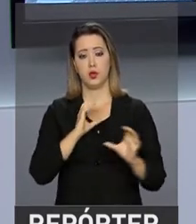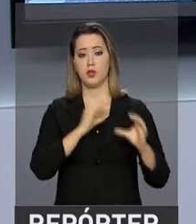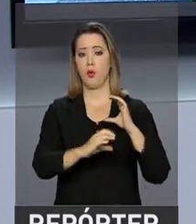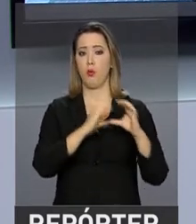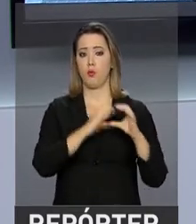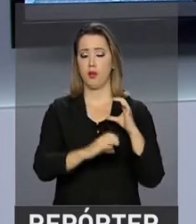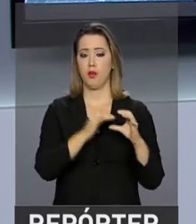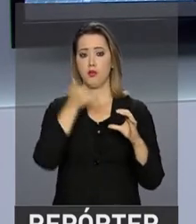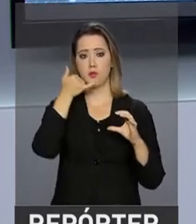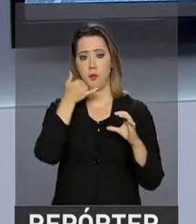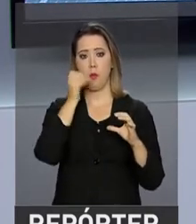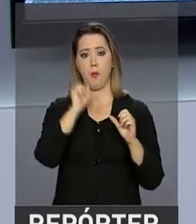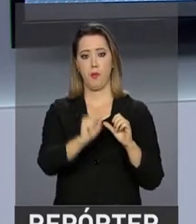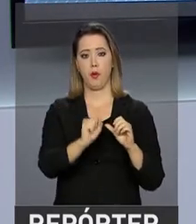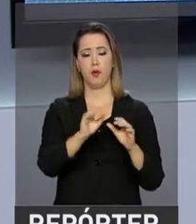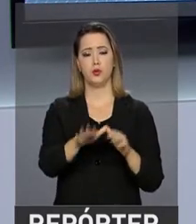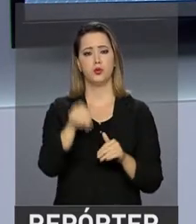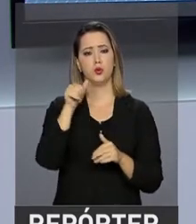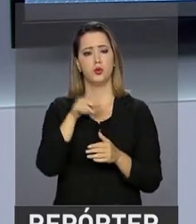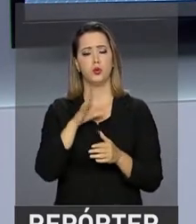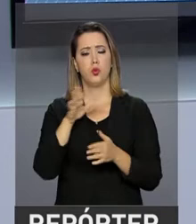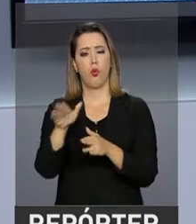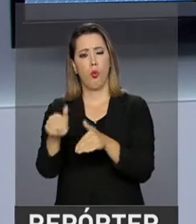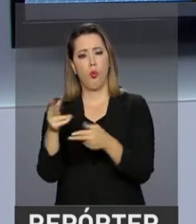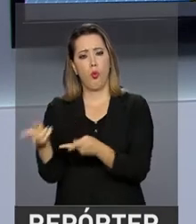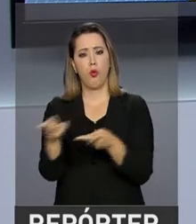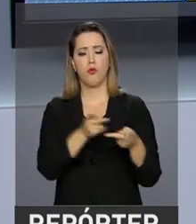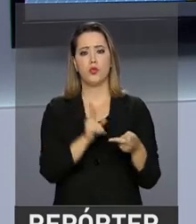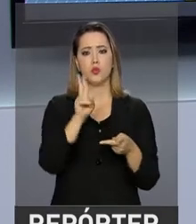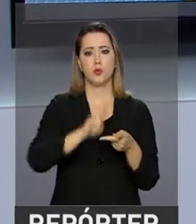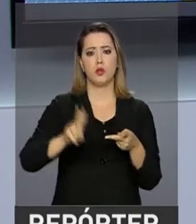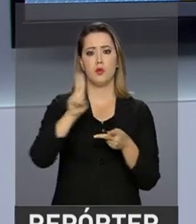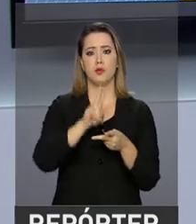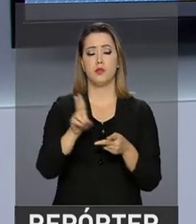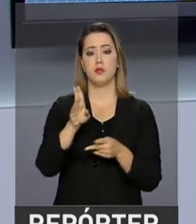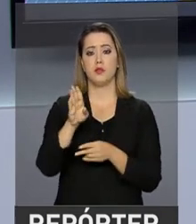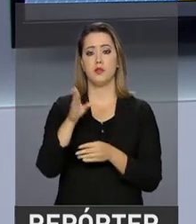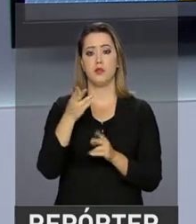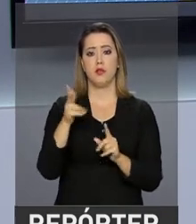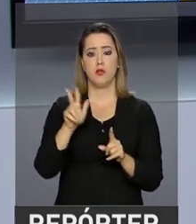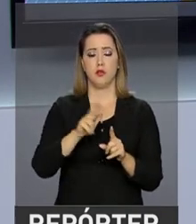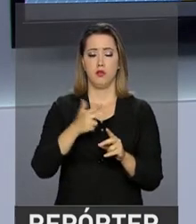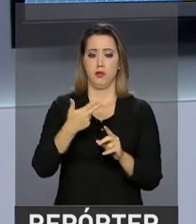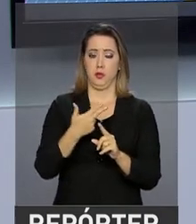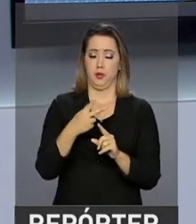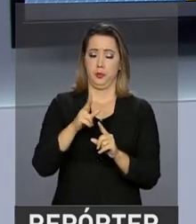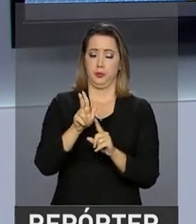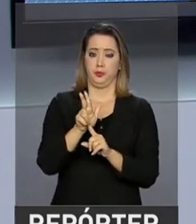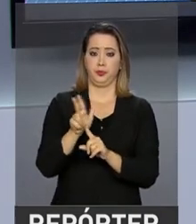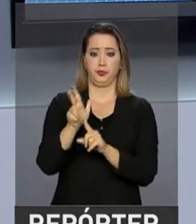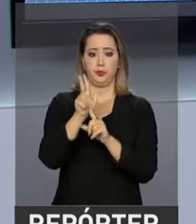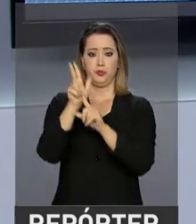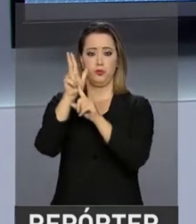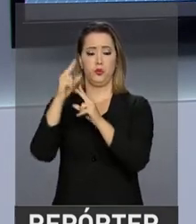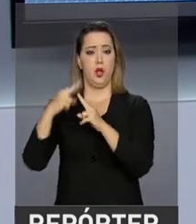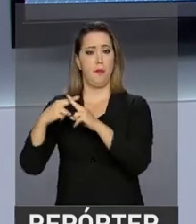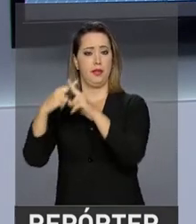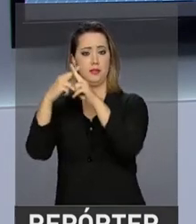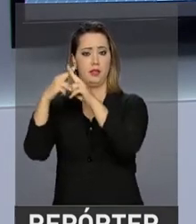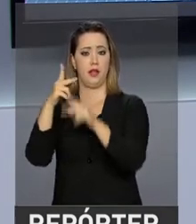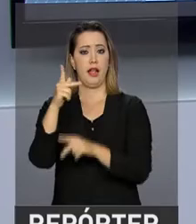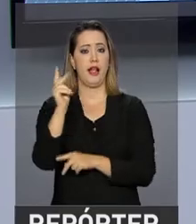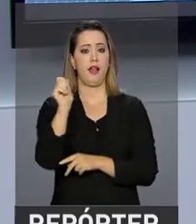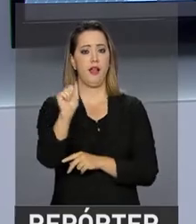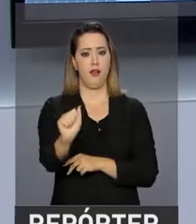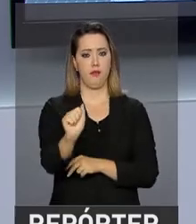telecomunicações podem participar de uma chamada pública para utilizar a banda K do satélite geoestacionário de defesa e